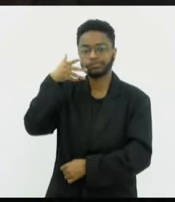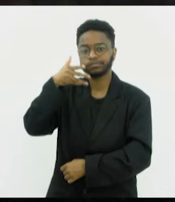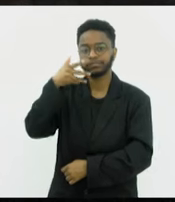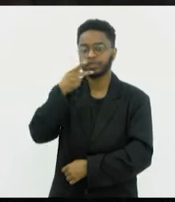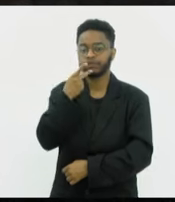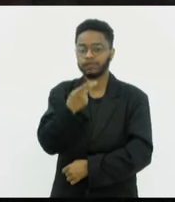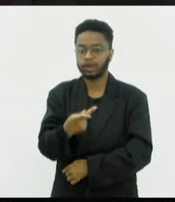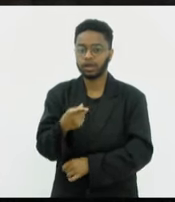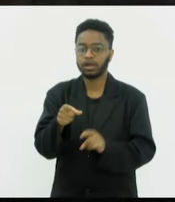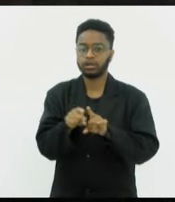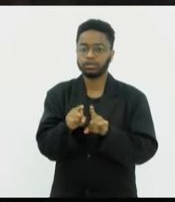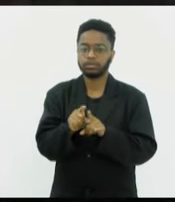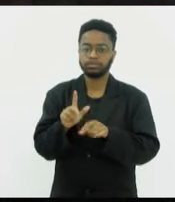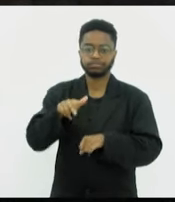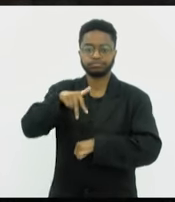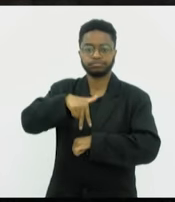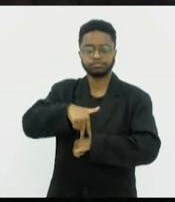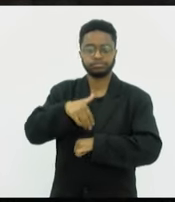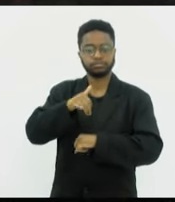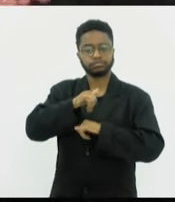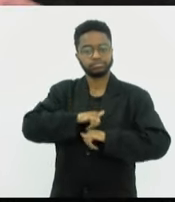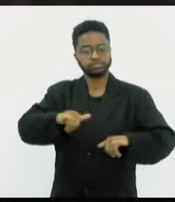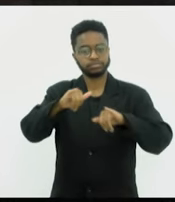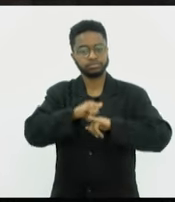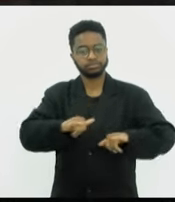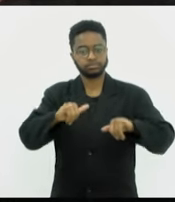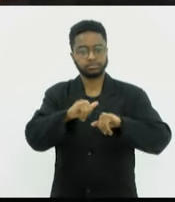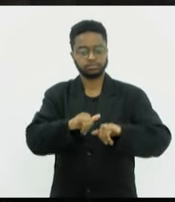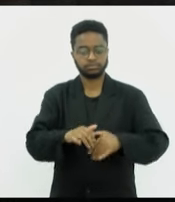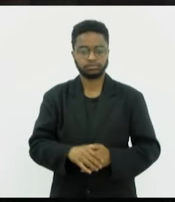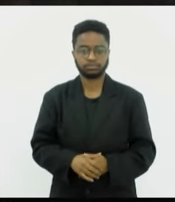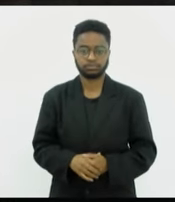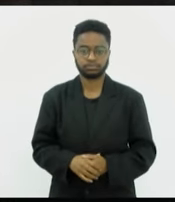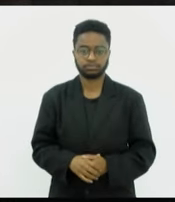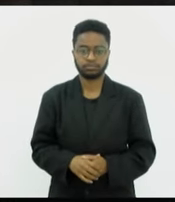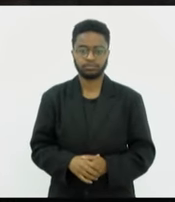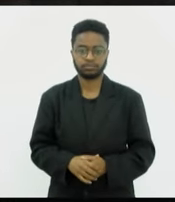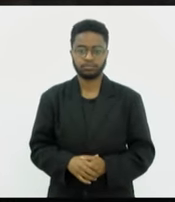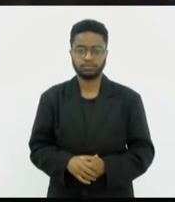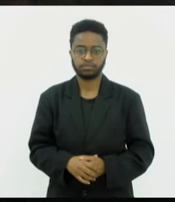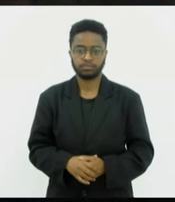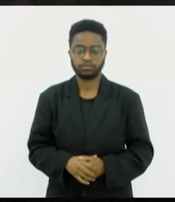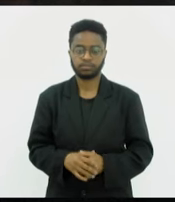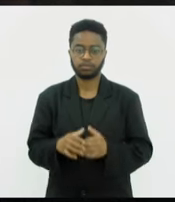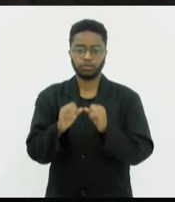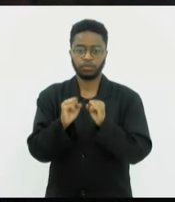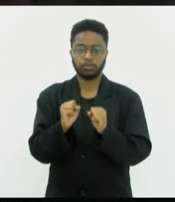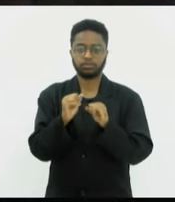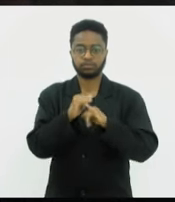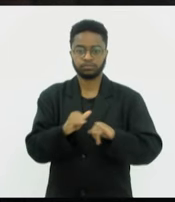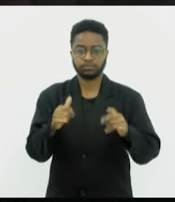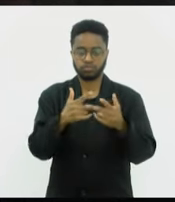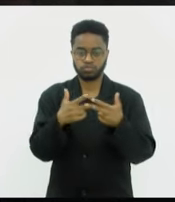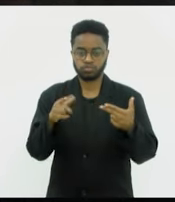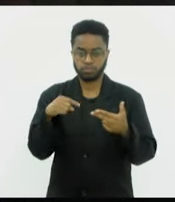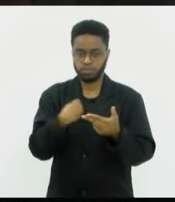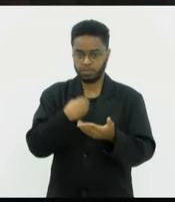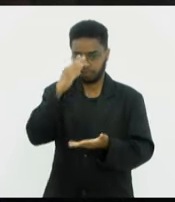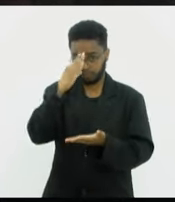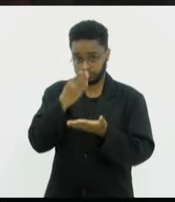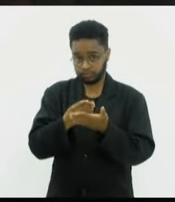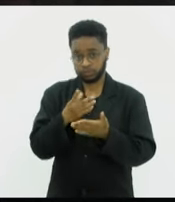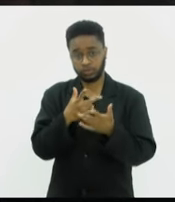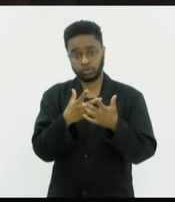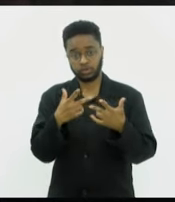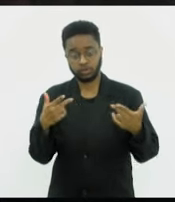de subir na tribuna e poder, o mínimo, dizer aquilo que a gente acredita, aquilo que a gente pensa, mesmo